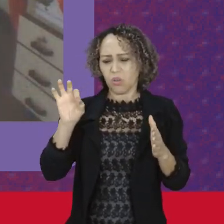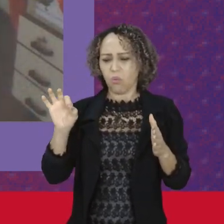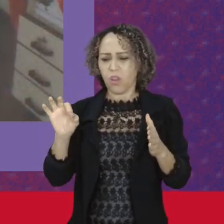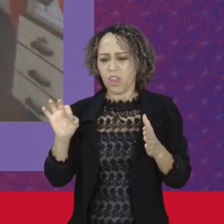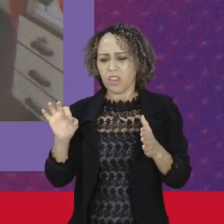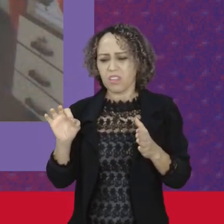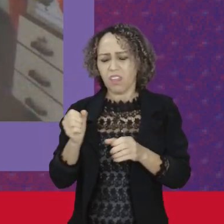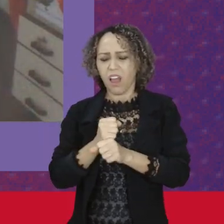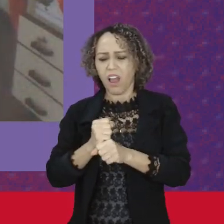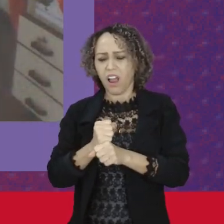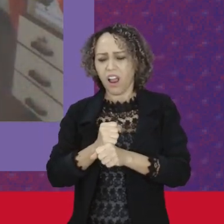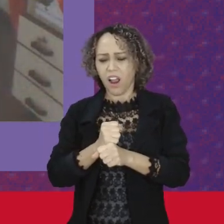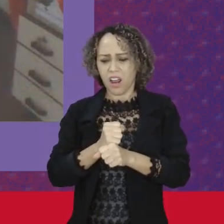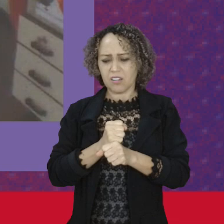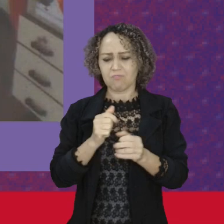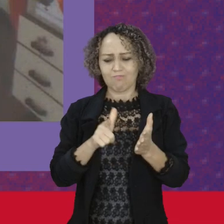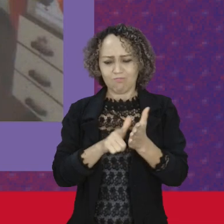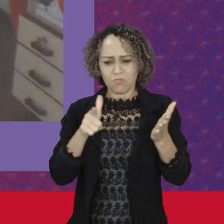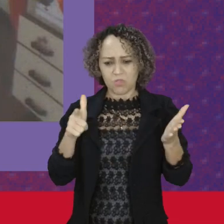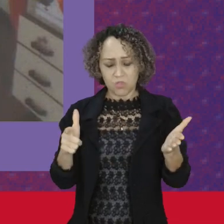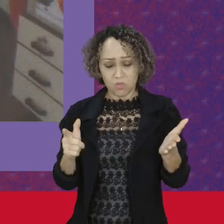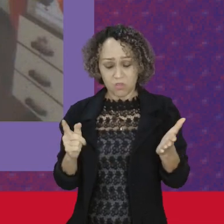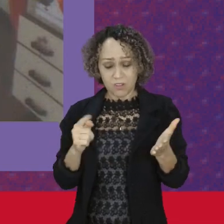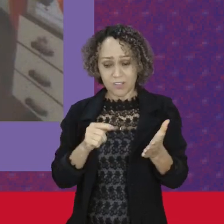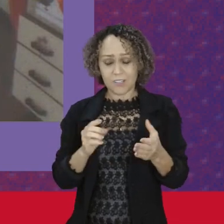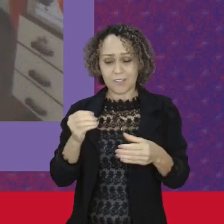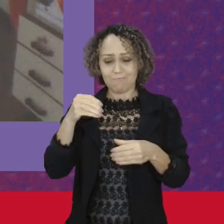e que é extremamente